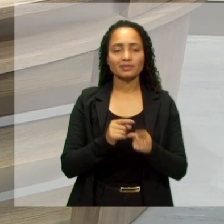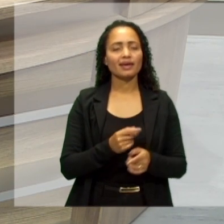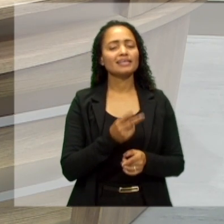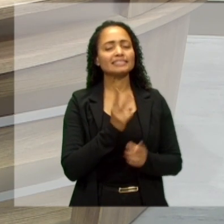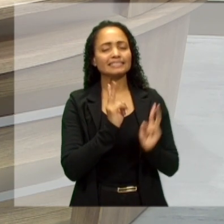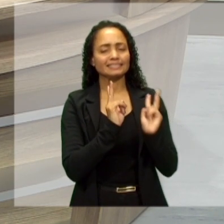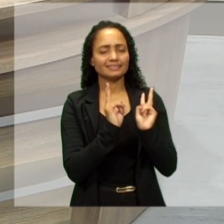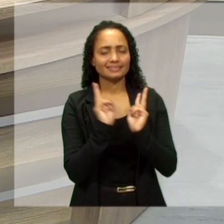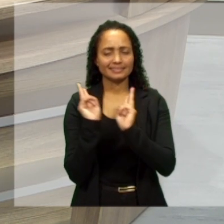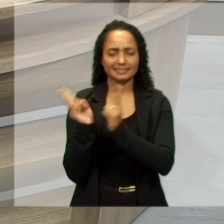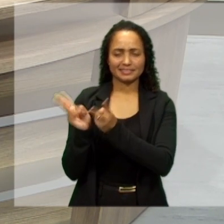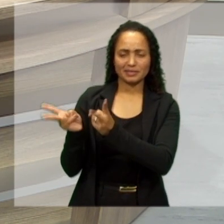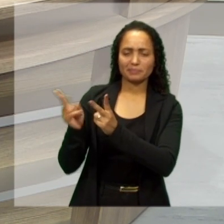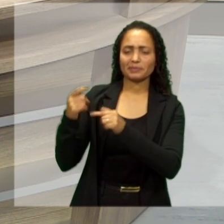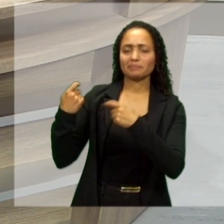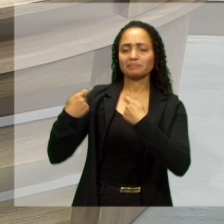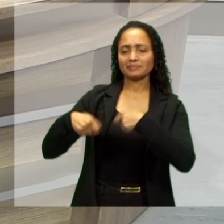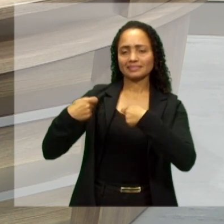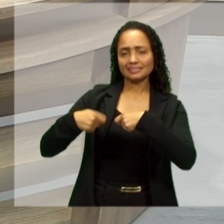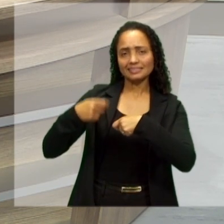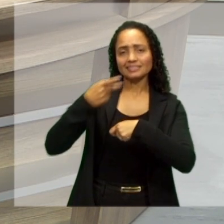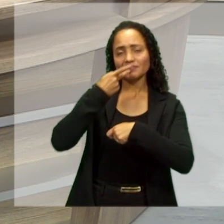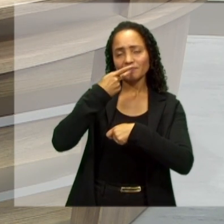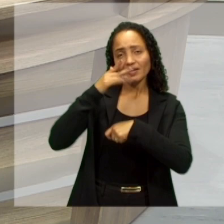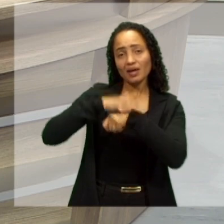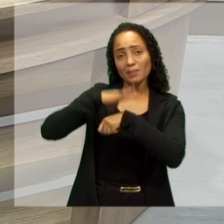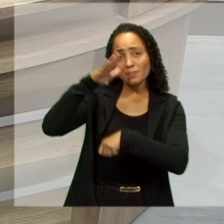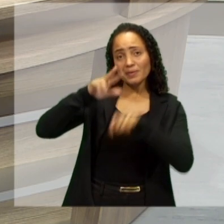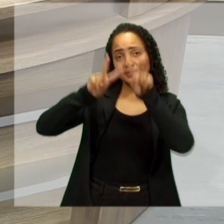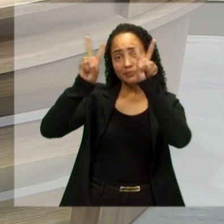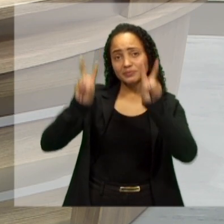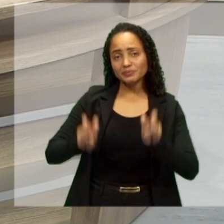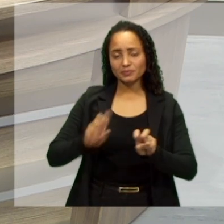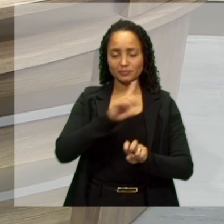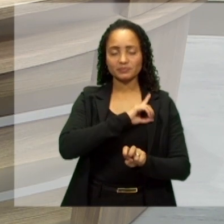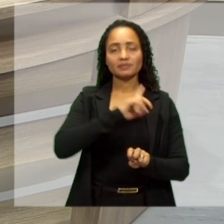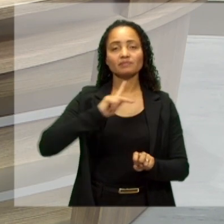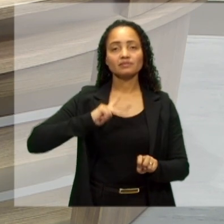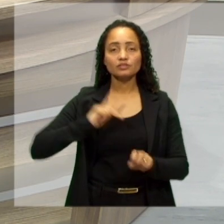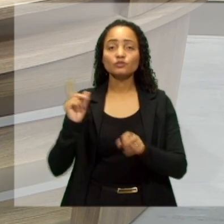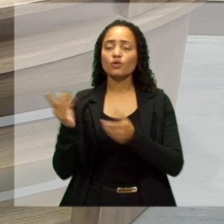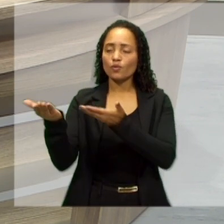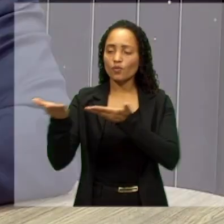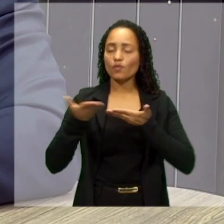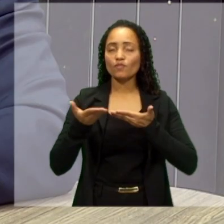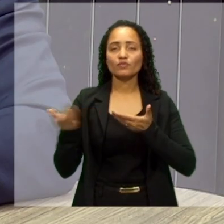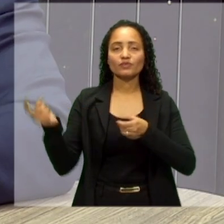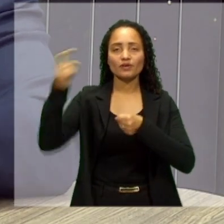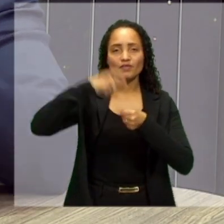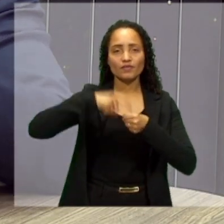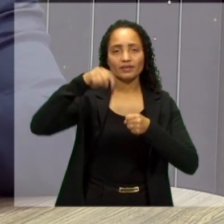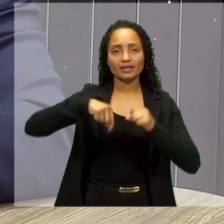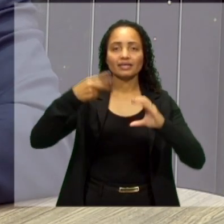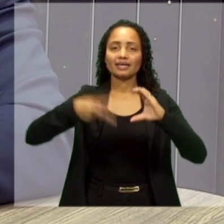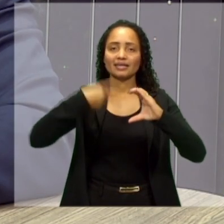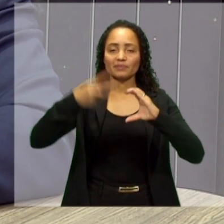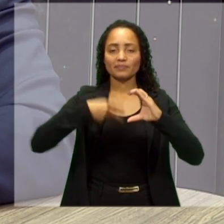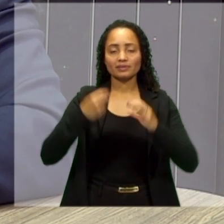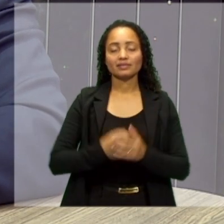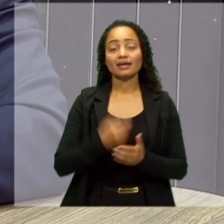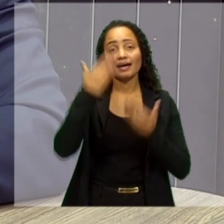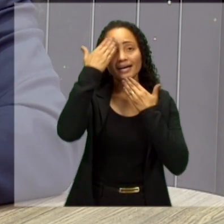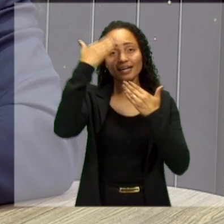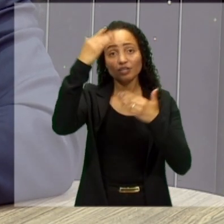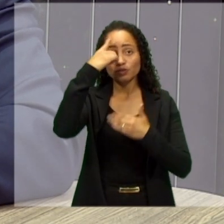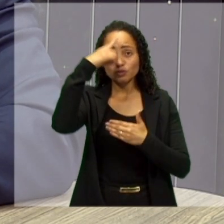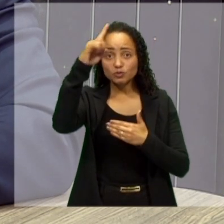precisar falar mais sobre a Defensoria, a unidade daqui de Itajaí, esteja convidado a voltar aqui no Câmara Aberta. Eu agradeço e um dia convido